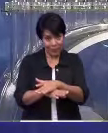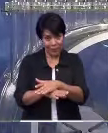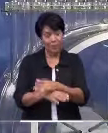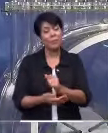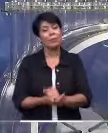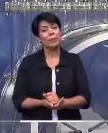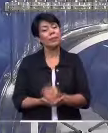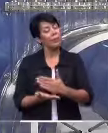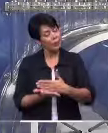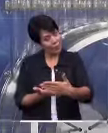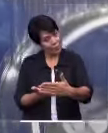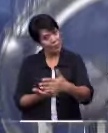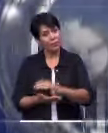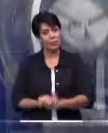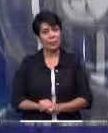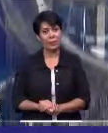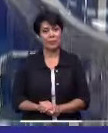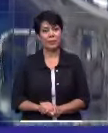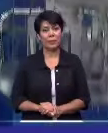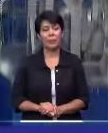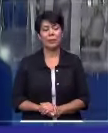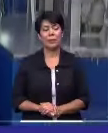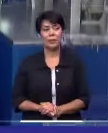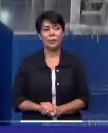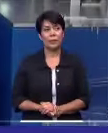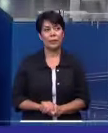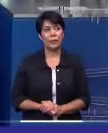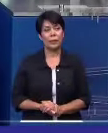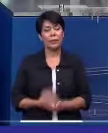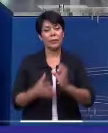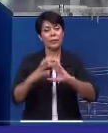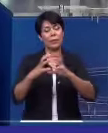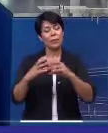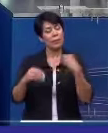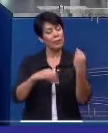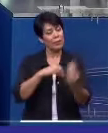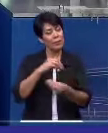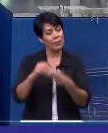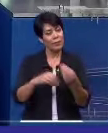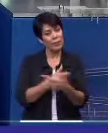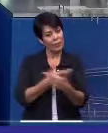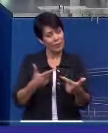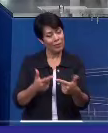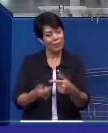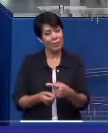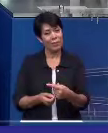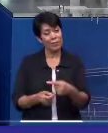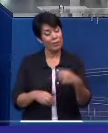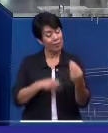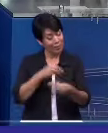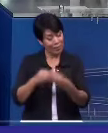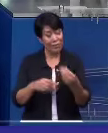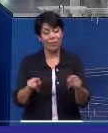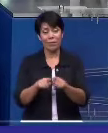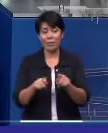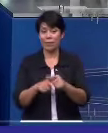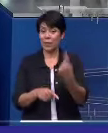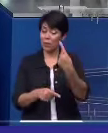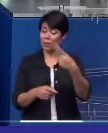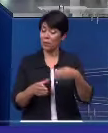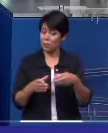posicionadas, valendo! Globo girando, sua sorte girando. Vem aí o primeiro número da